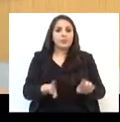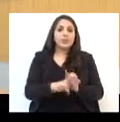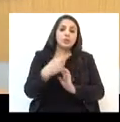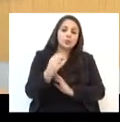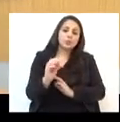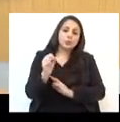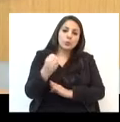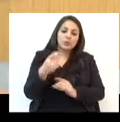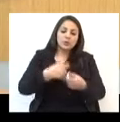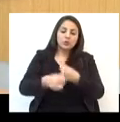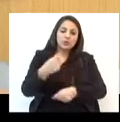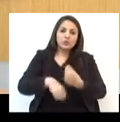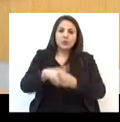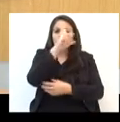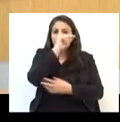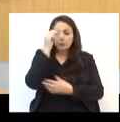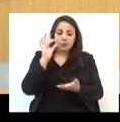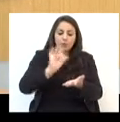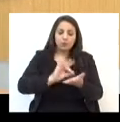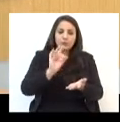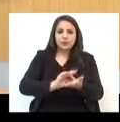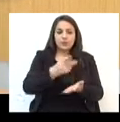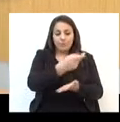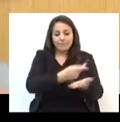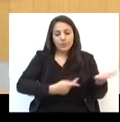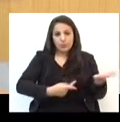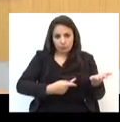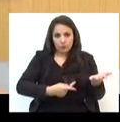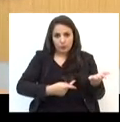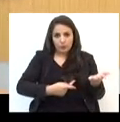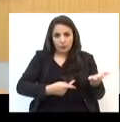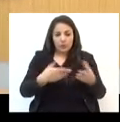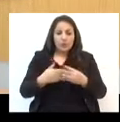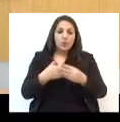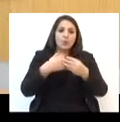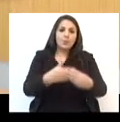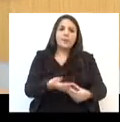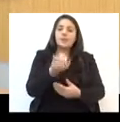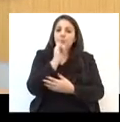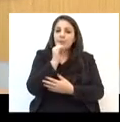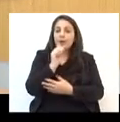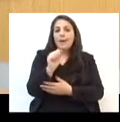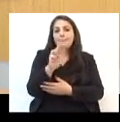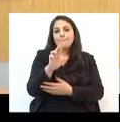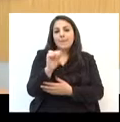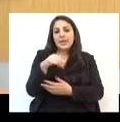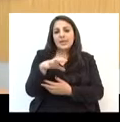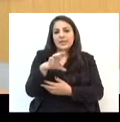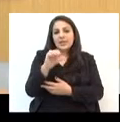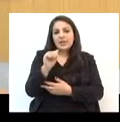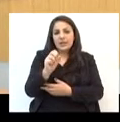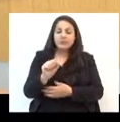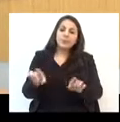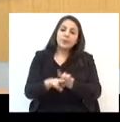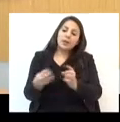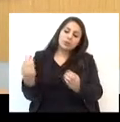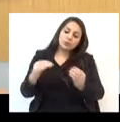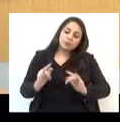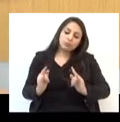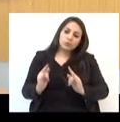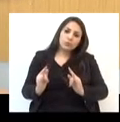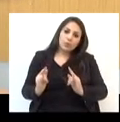municipal firmou um protocolo de intenções com a Companhia de Bebidas das Américas para que ela se instalasse na